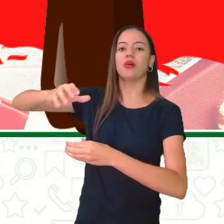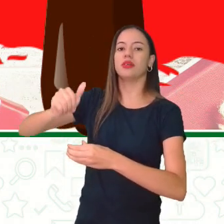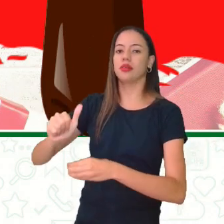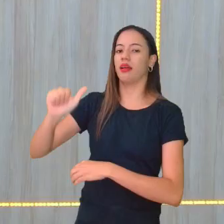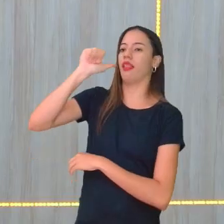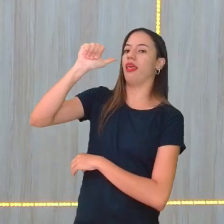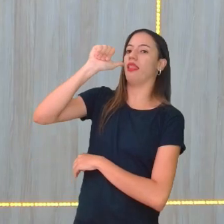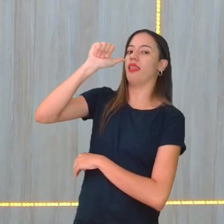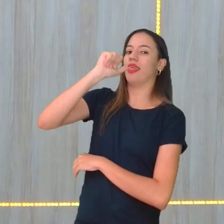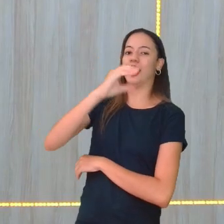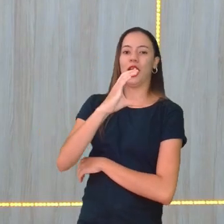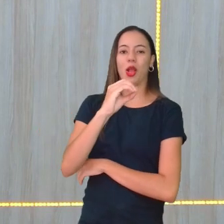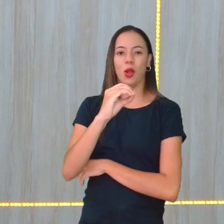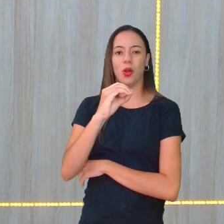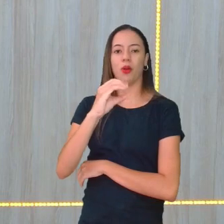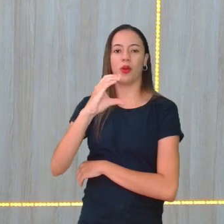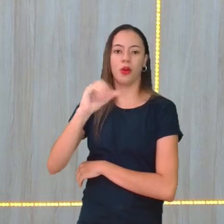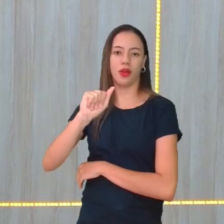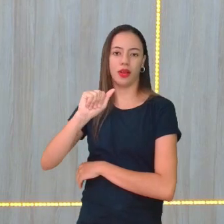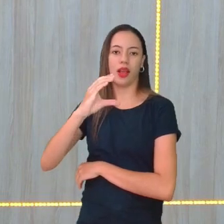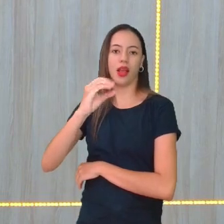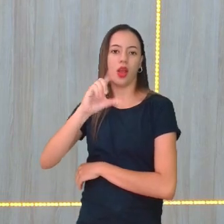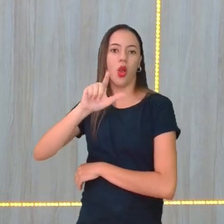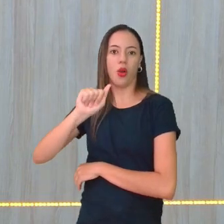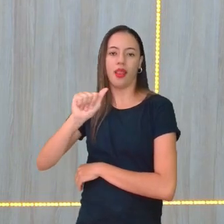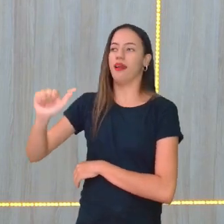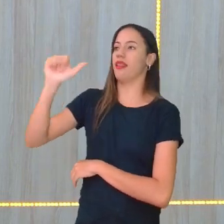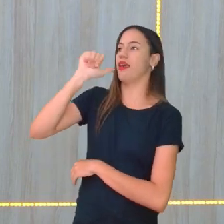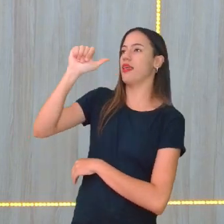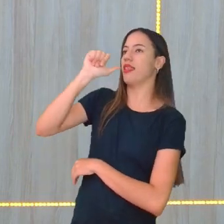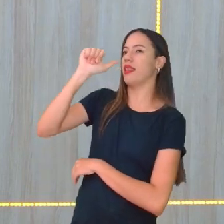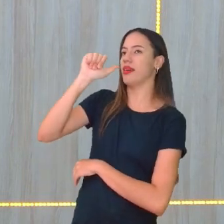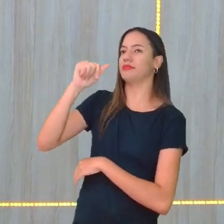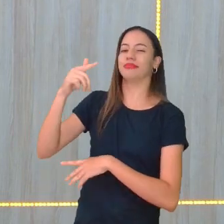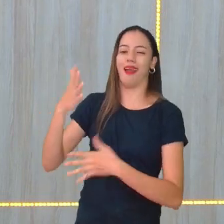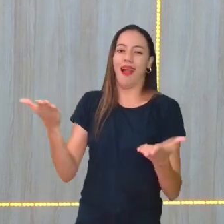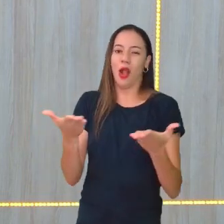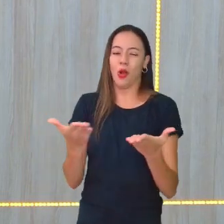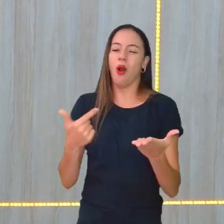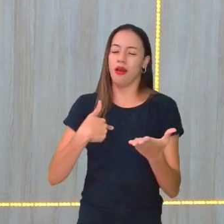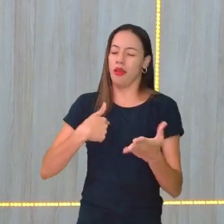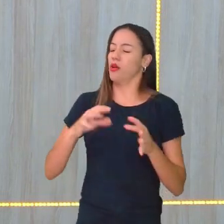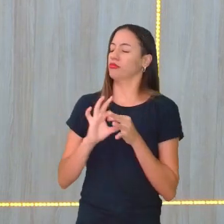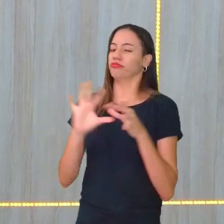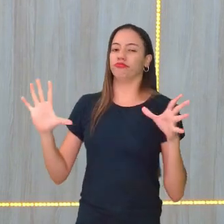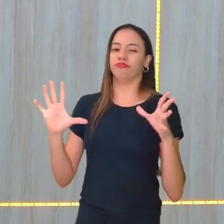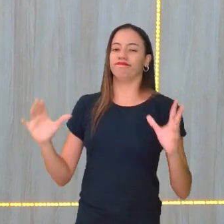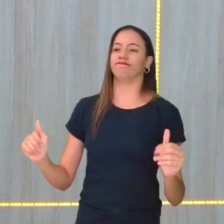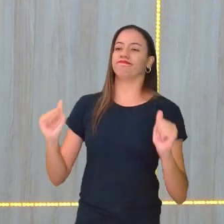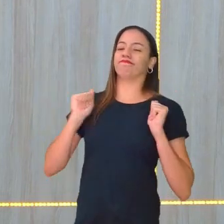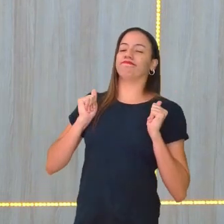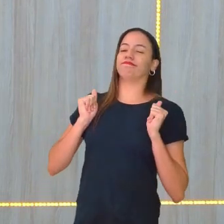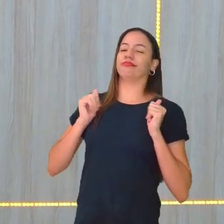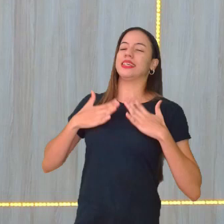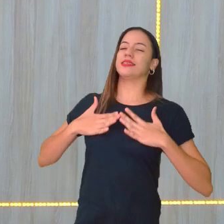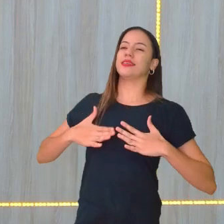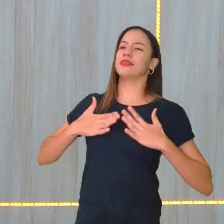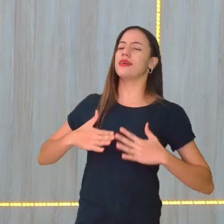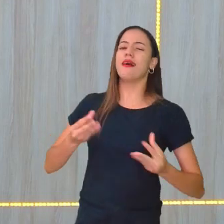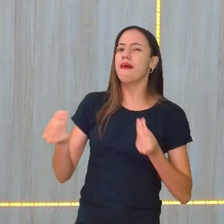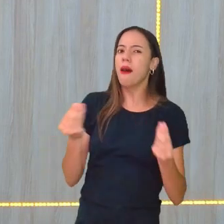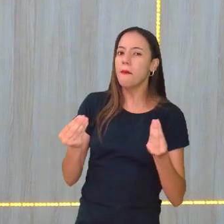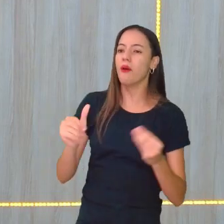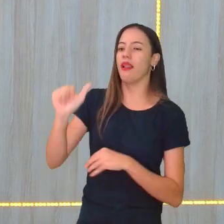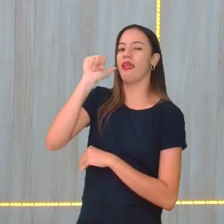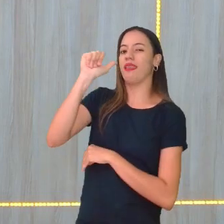e tomava para, como diz assim, agora eu posso descansar. Eu vou descansar como? Tomando um refrigerante. Então